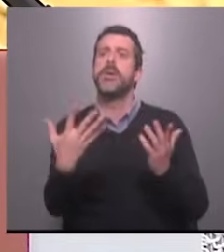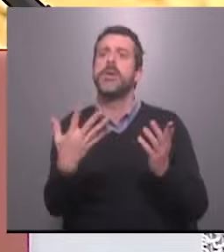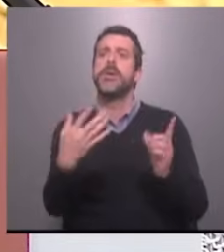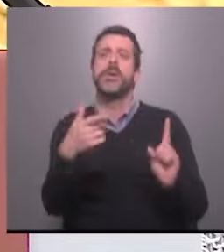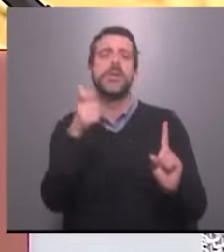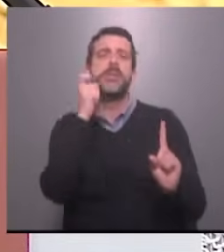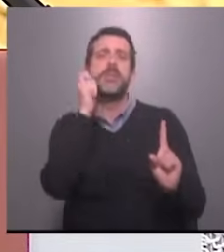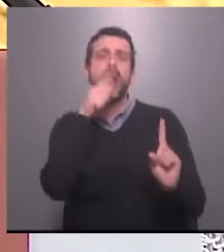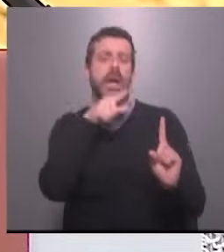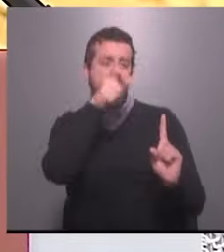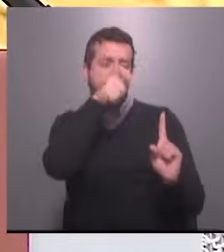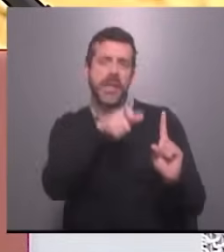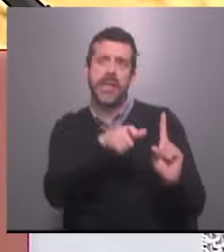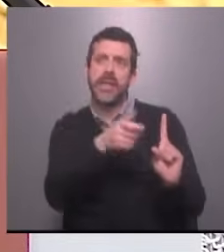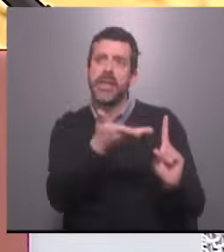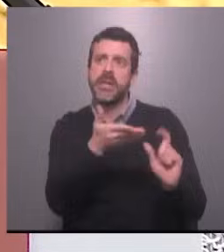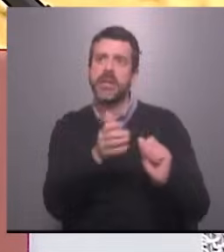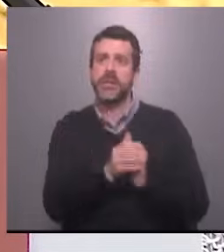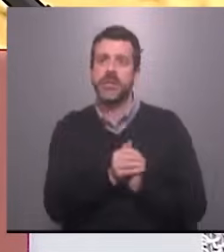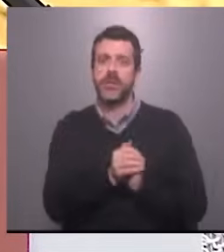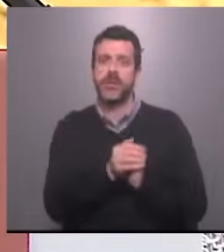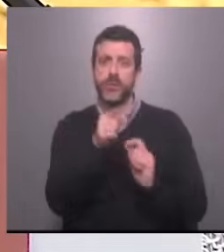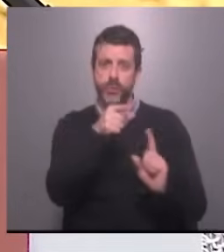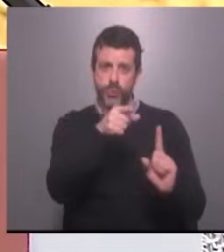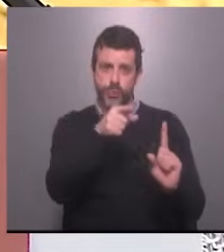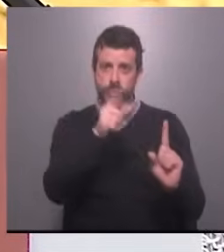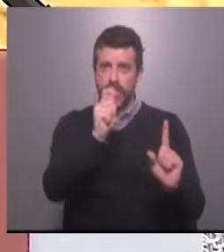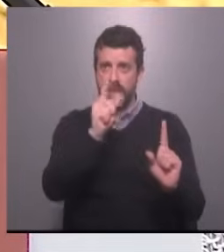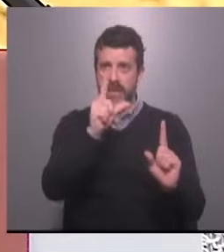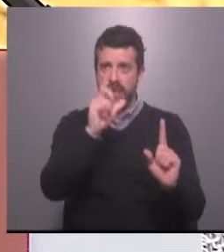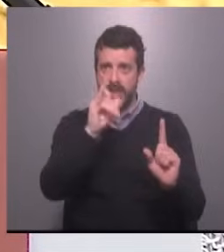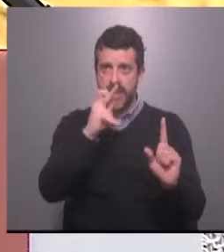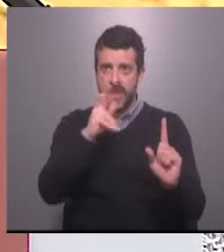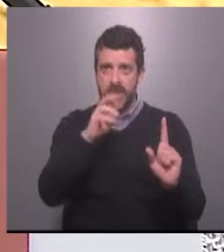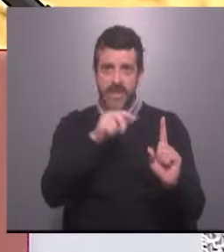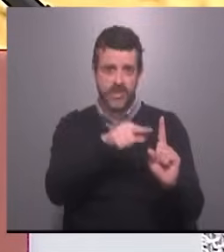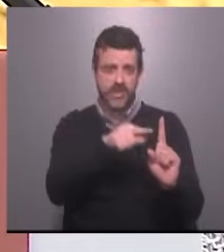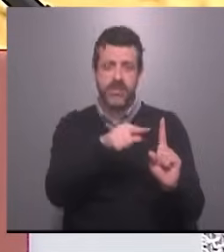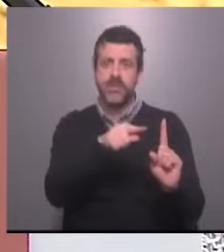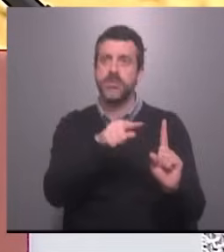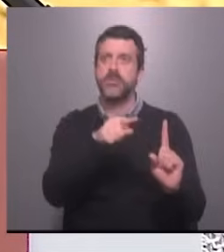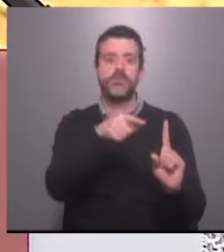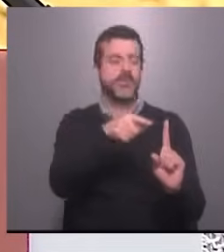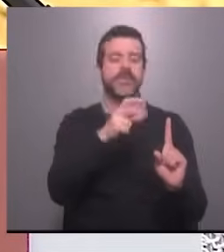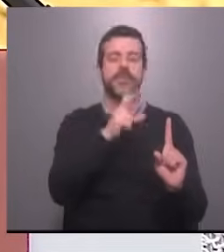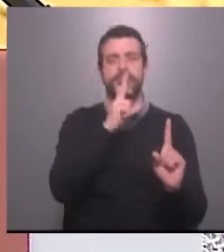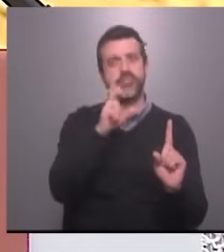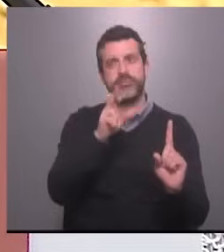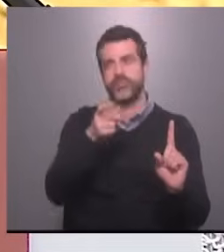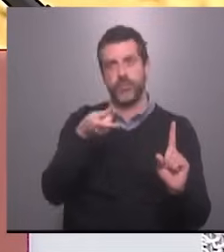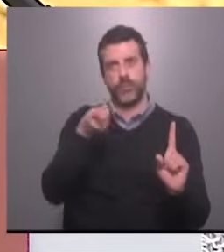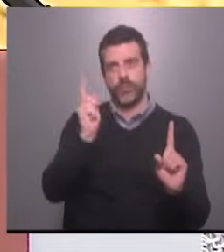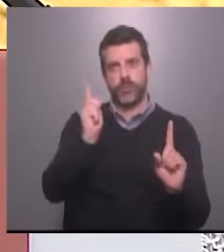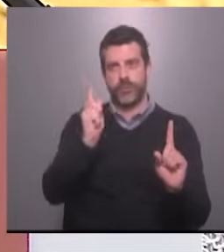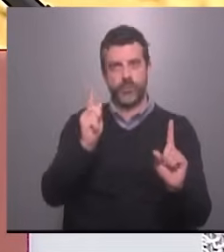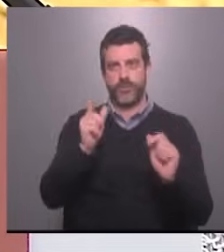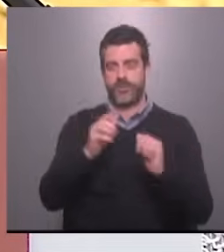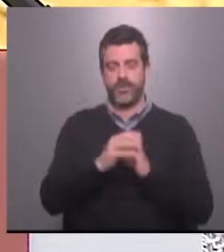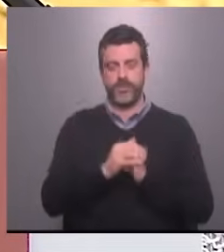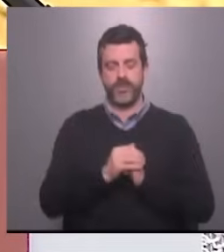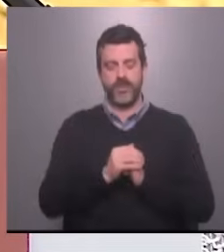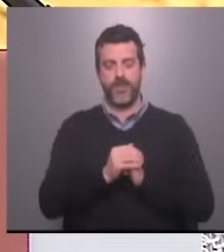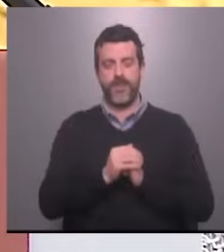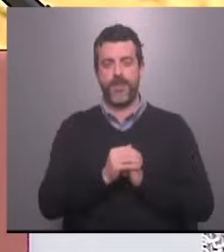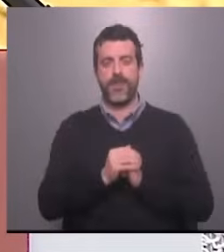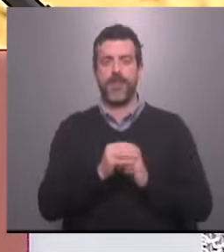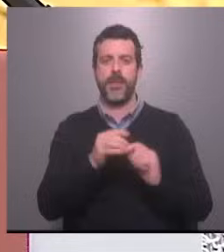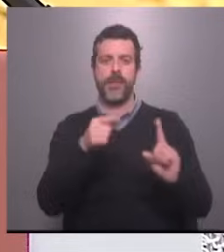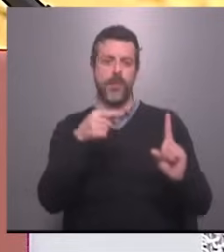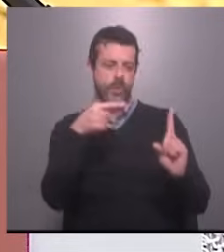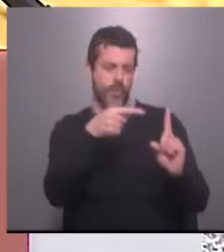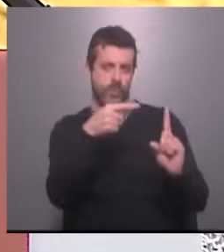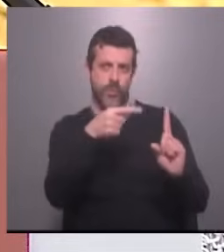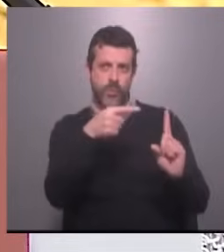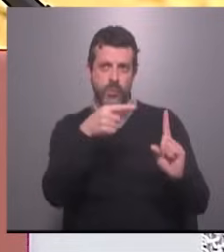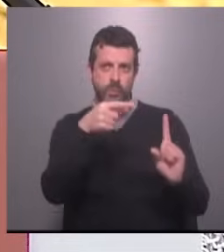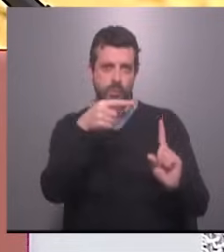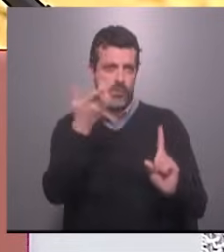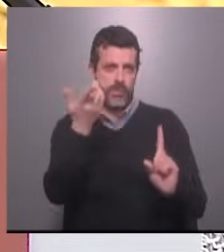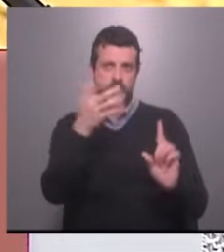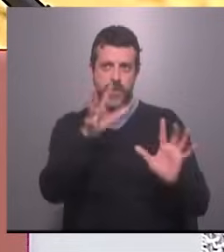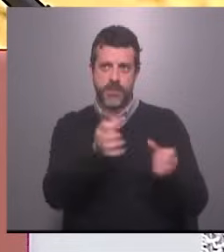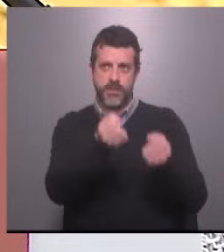Eles perguntaram-lhe: então quem és tu? És Elias? Não sou, respondeu